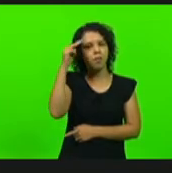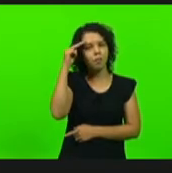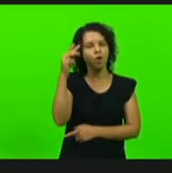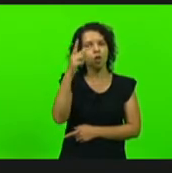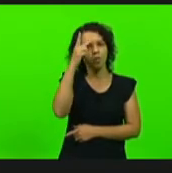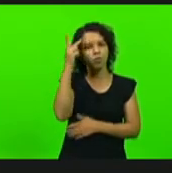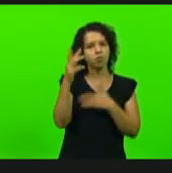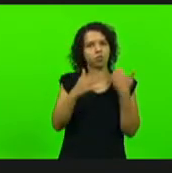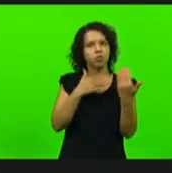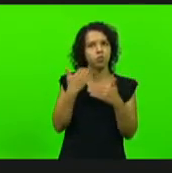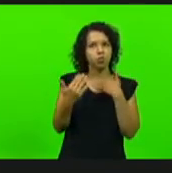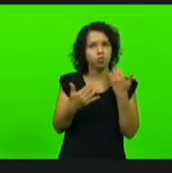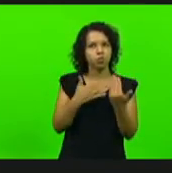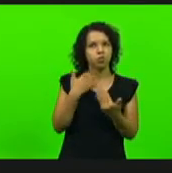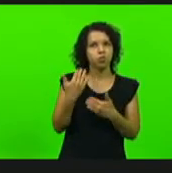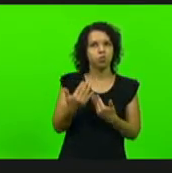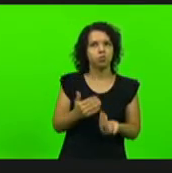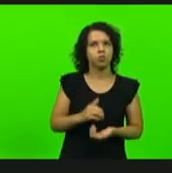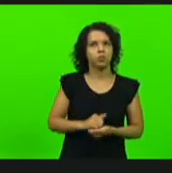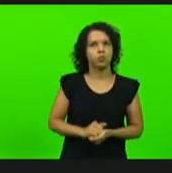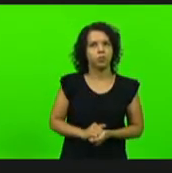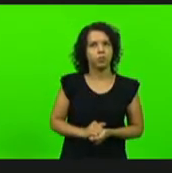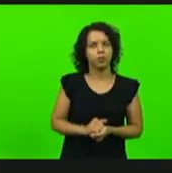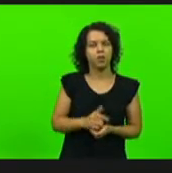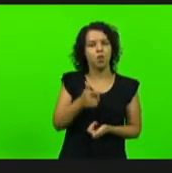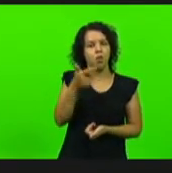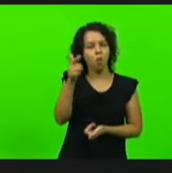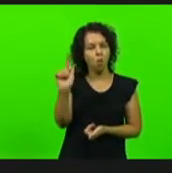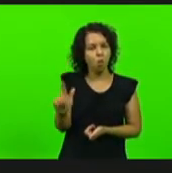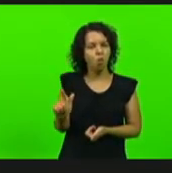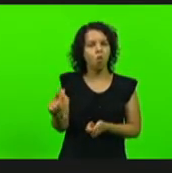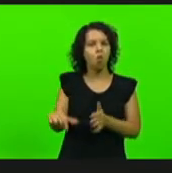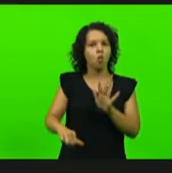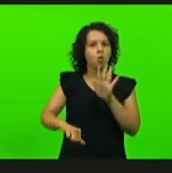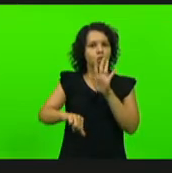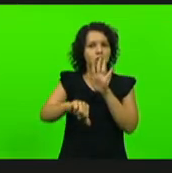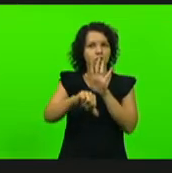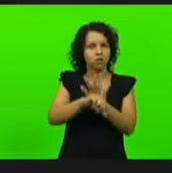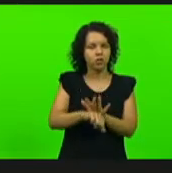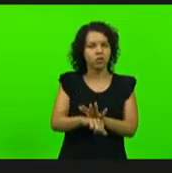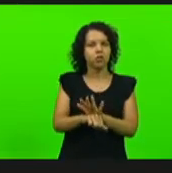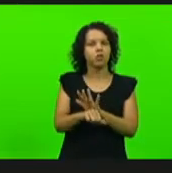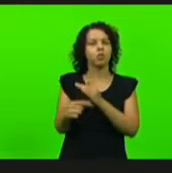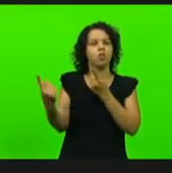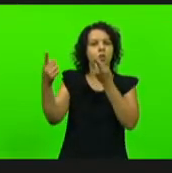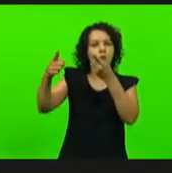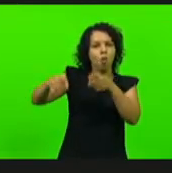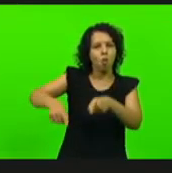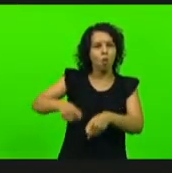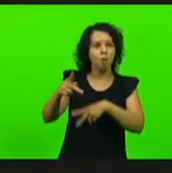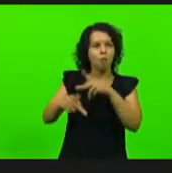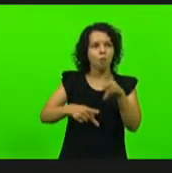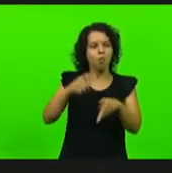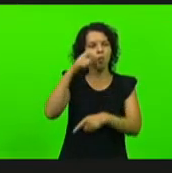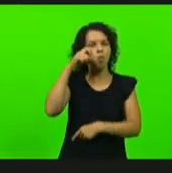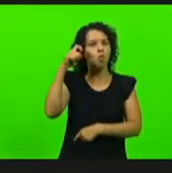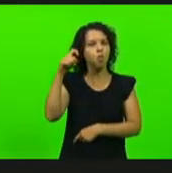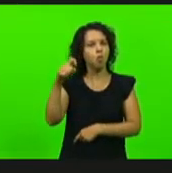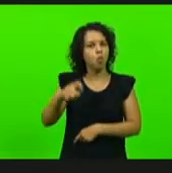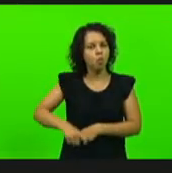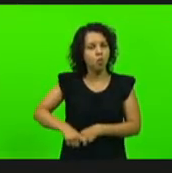do Holodomor, um outro grande crime cometido contra os ucranianos pela mesma